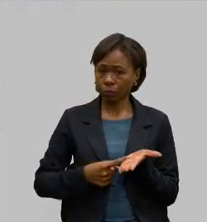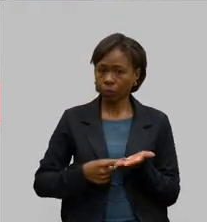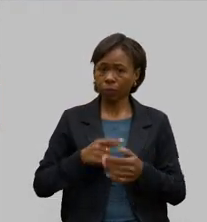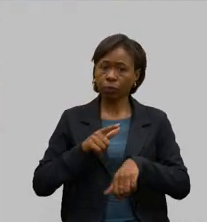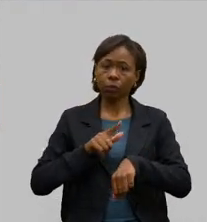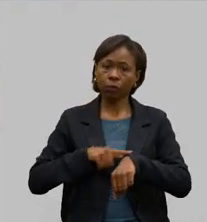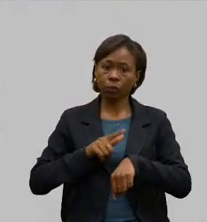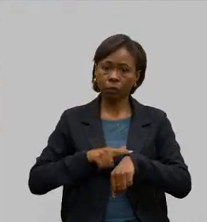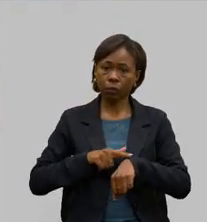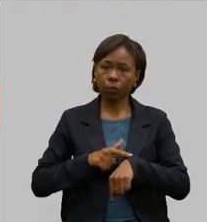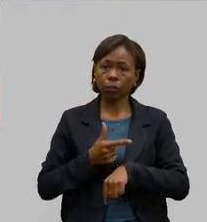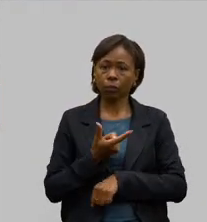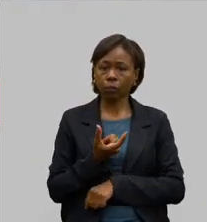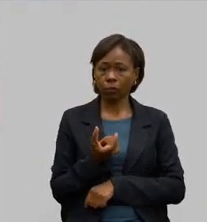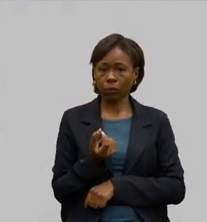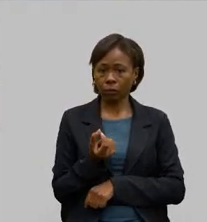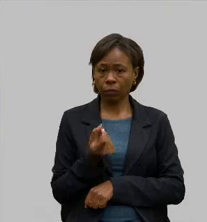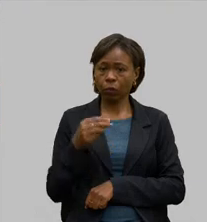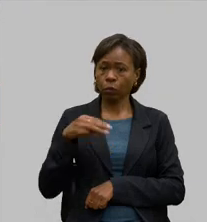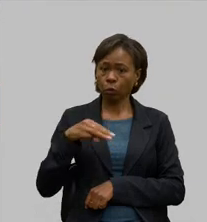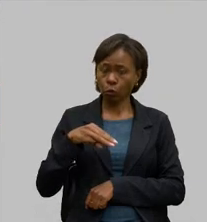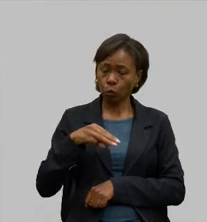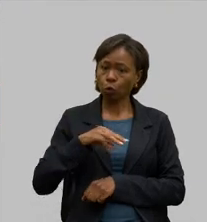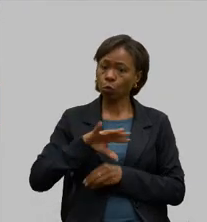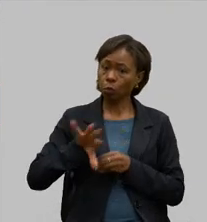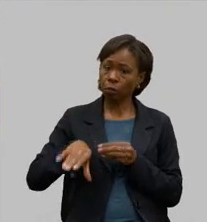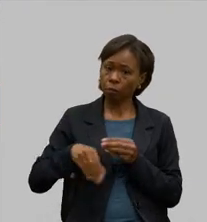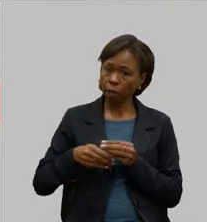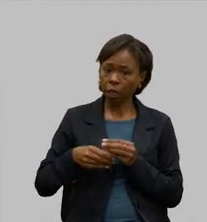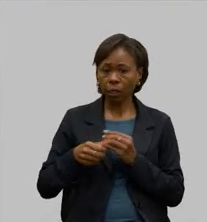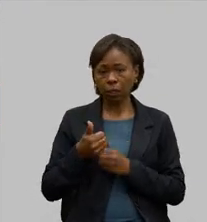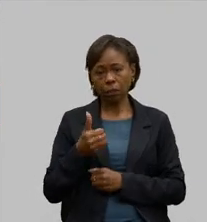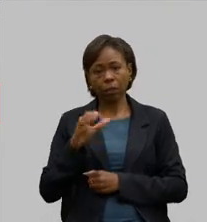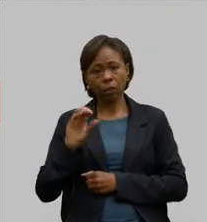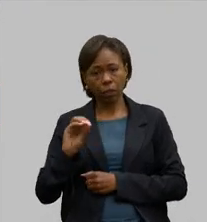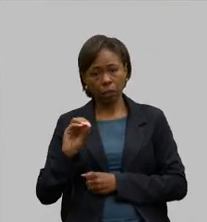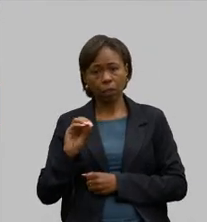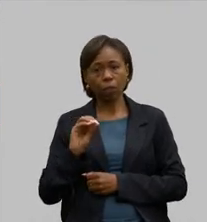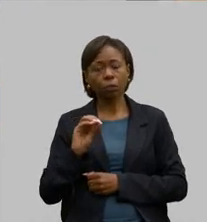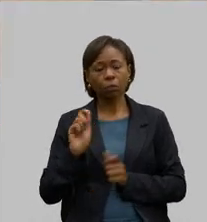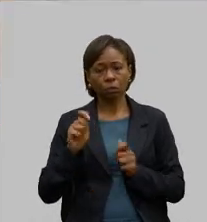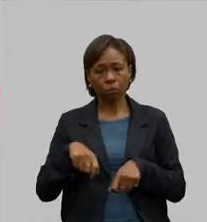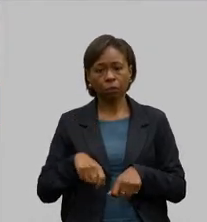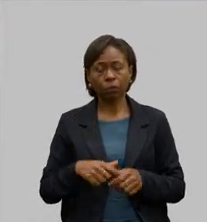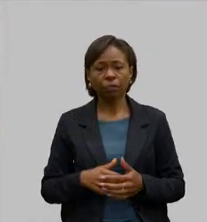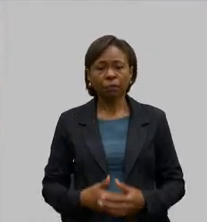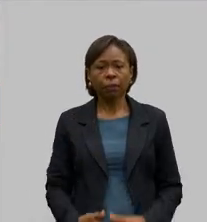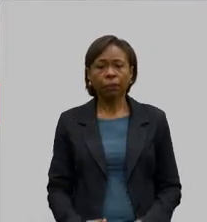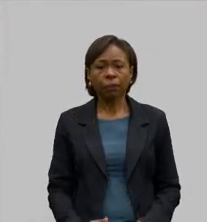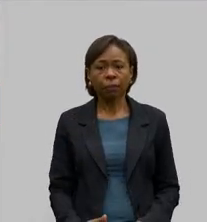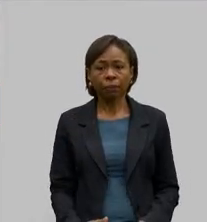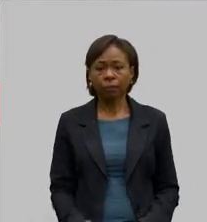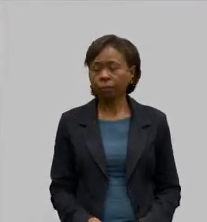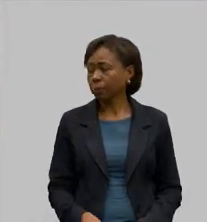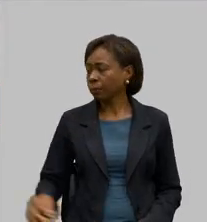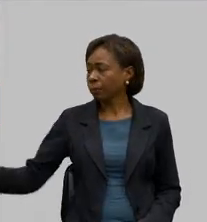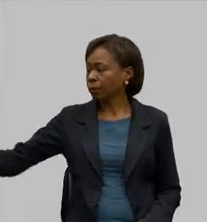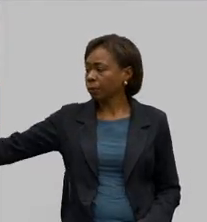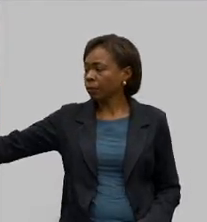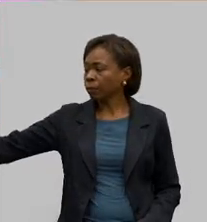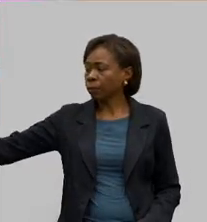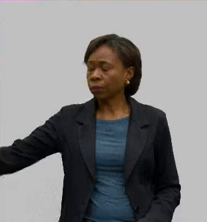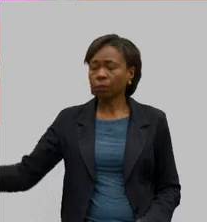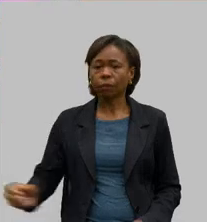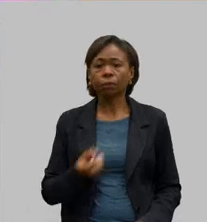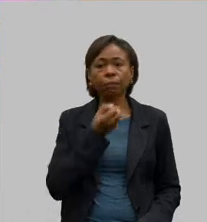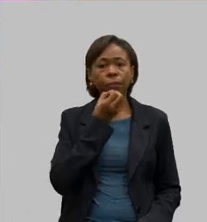de 20 minutos podendo ser prorrogáveis por mais 10 senhor secretário muito boa tarde bem-vindo